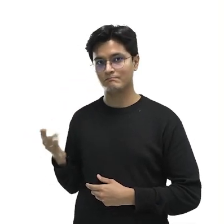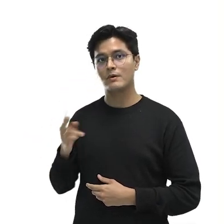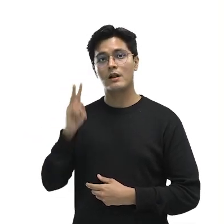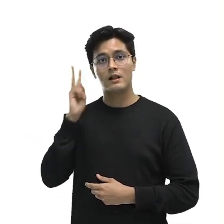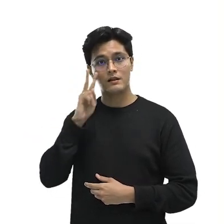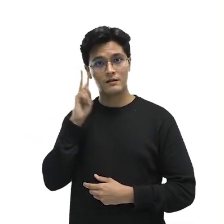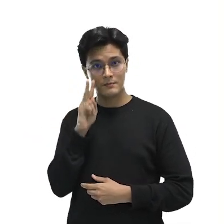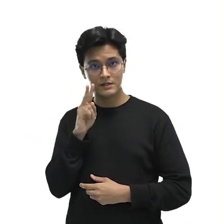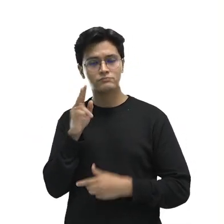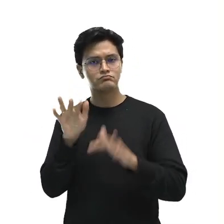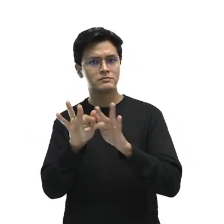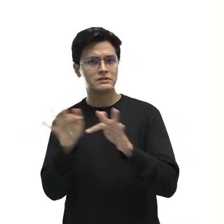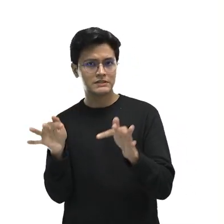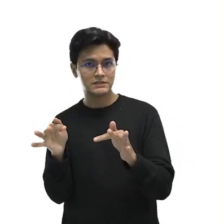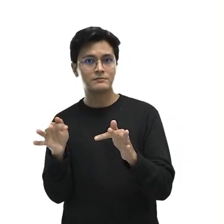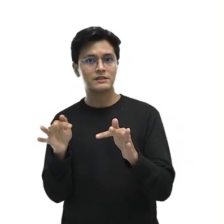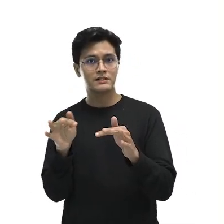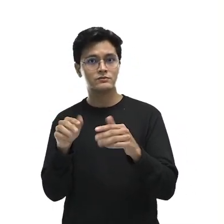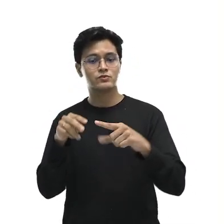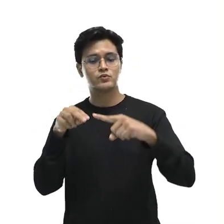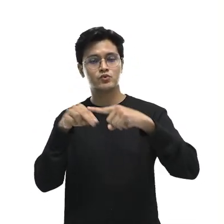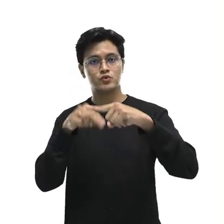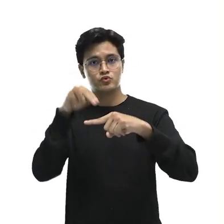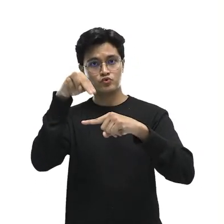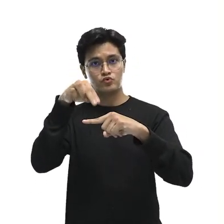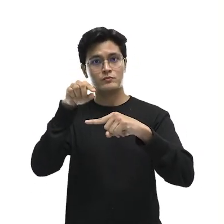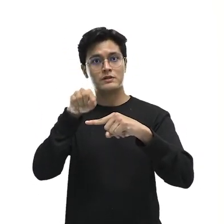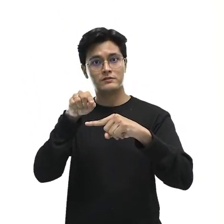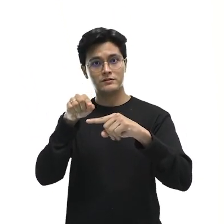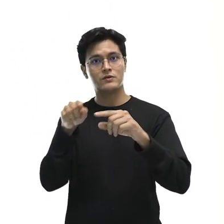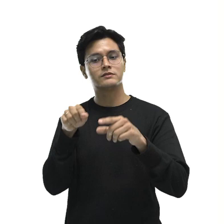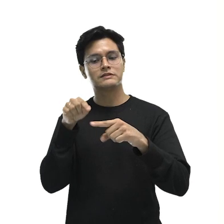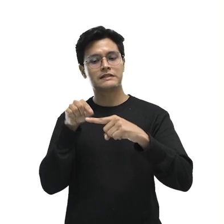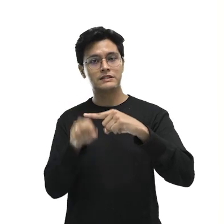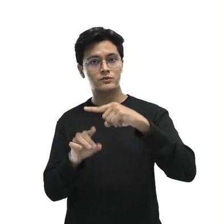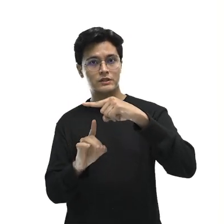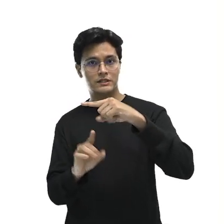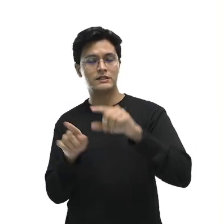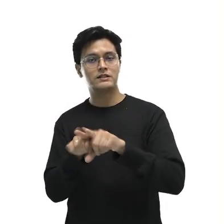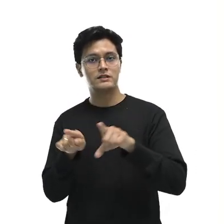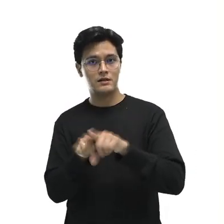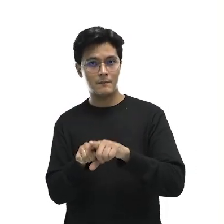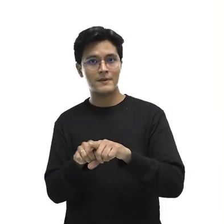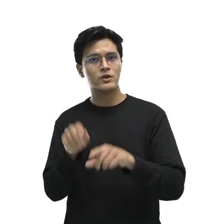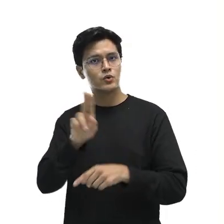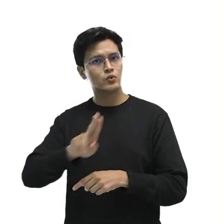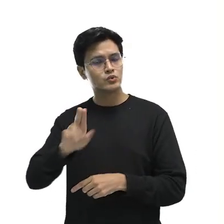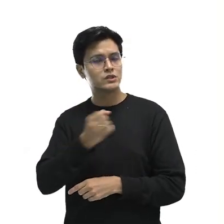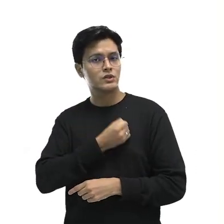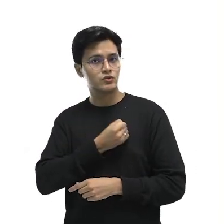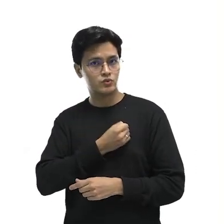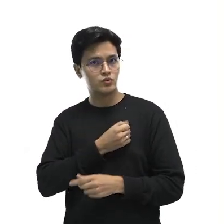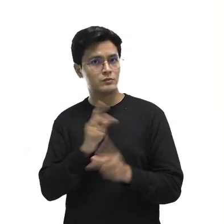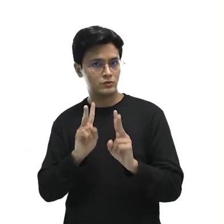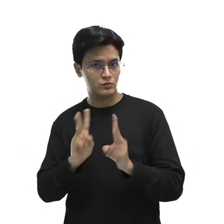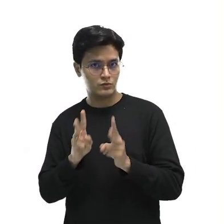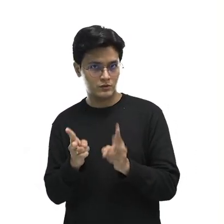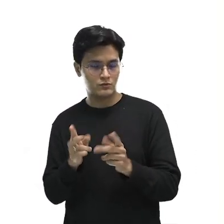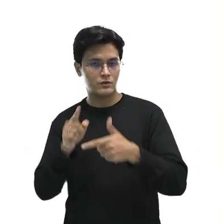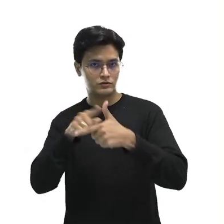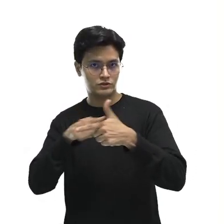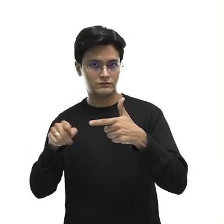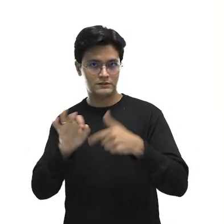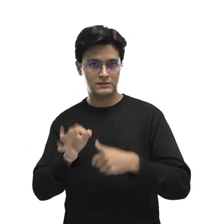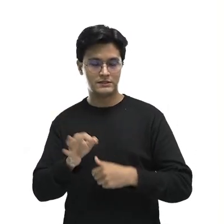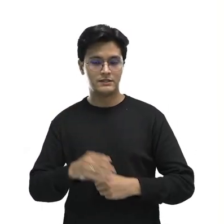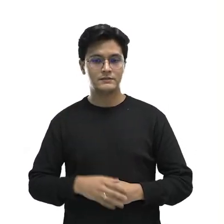Lembrando que quando você simplificar o numerador, você tem que simplificar o denominador também sempre pelo mesmo número, tá? Então, vai ficar 6